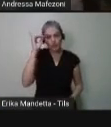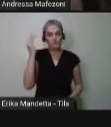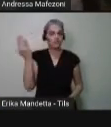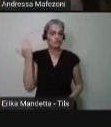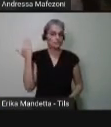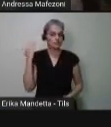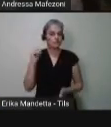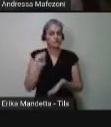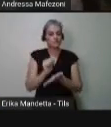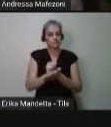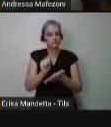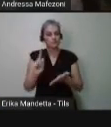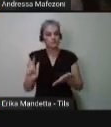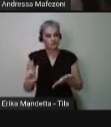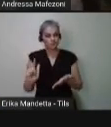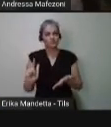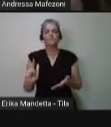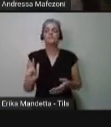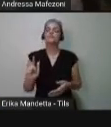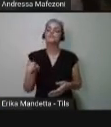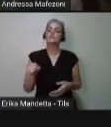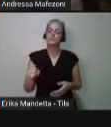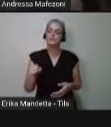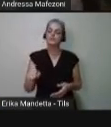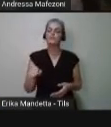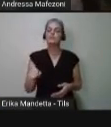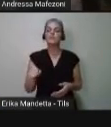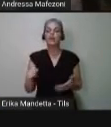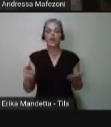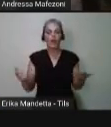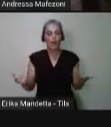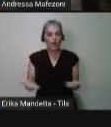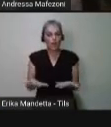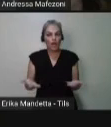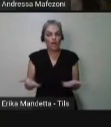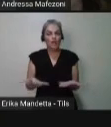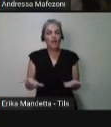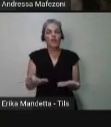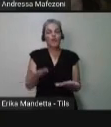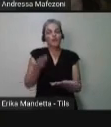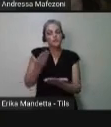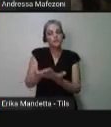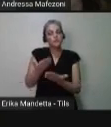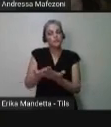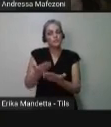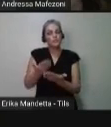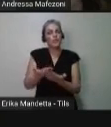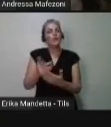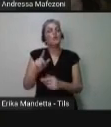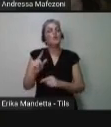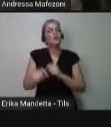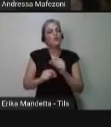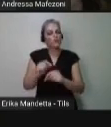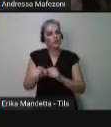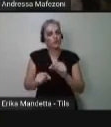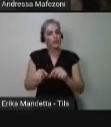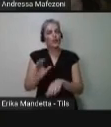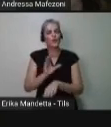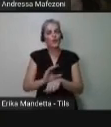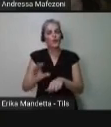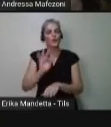alfabetizados, sim, e que hoje estão aí cursando o curso técnico do